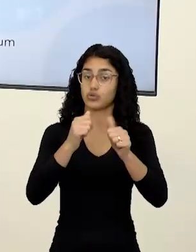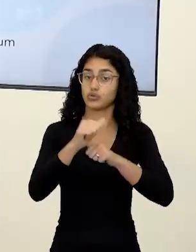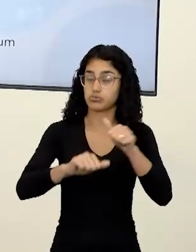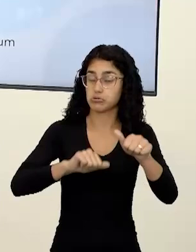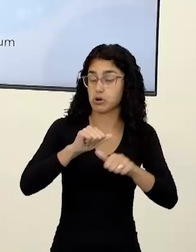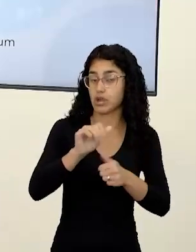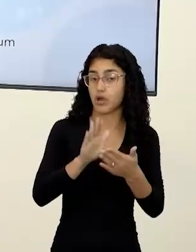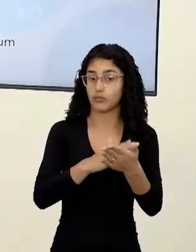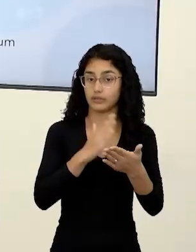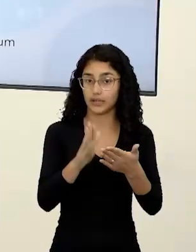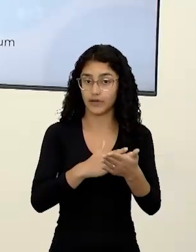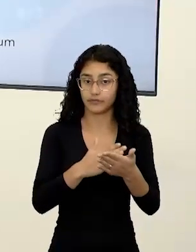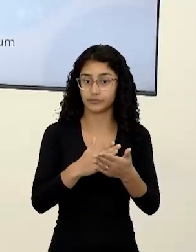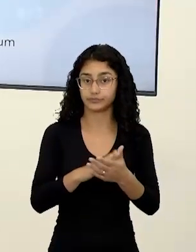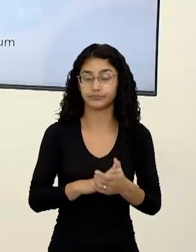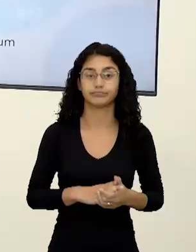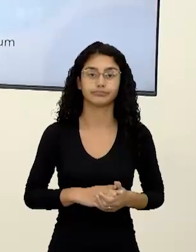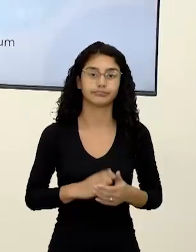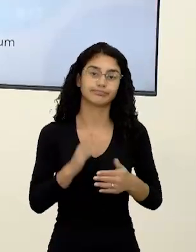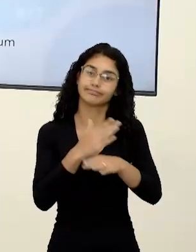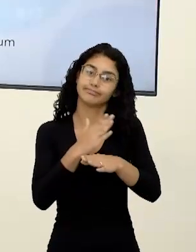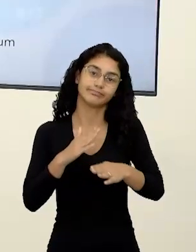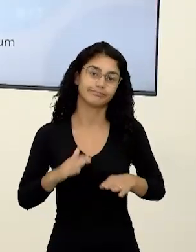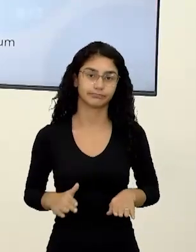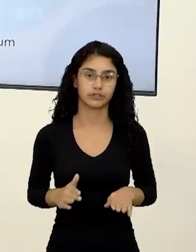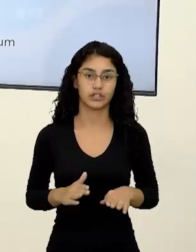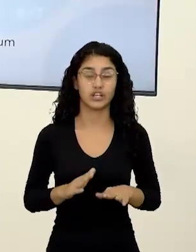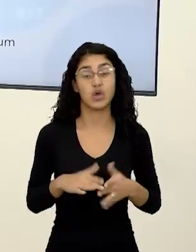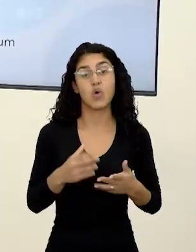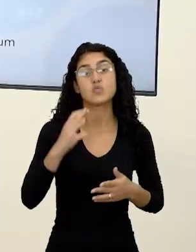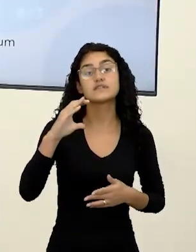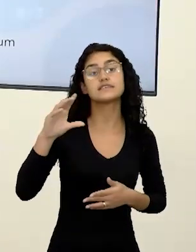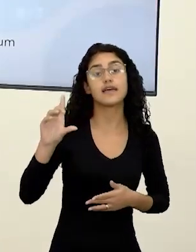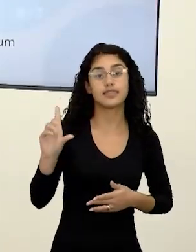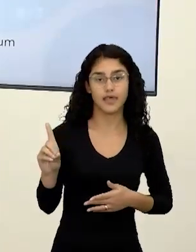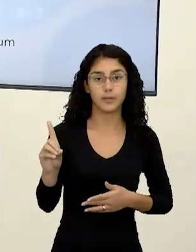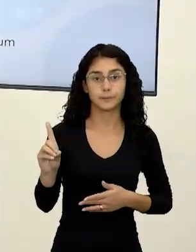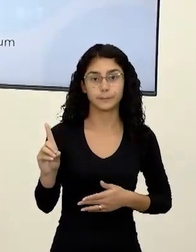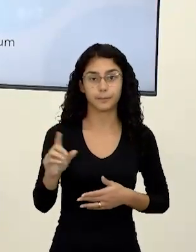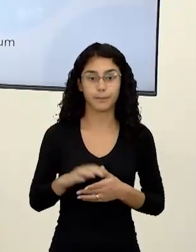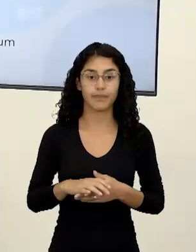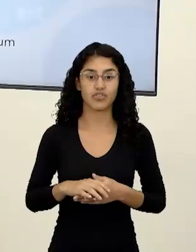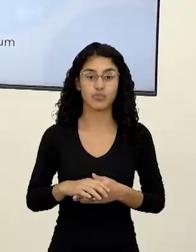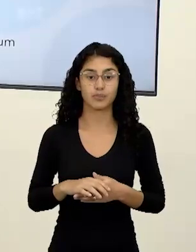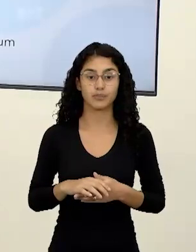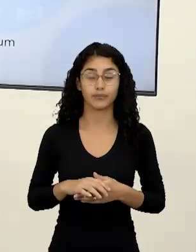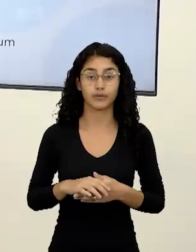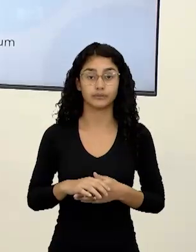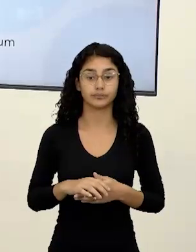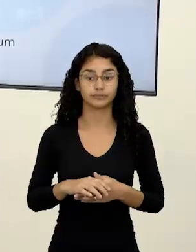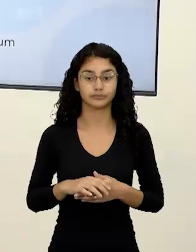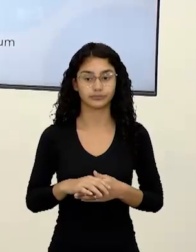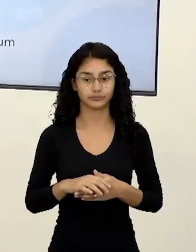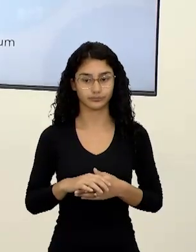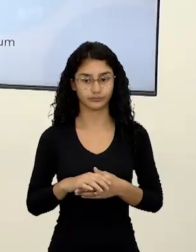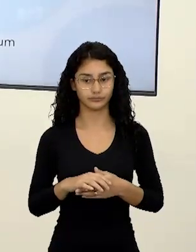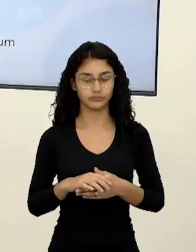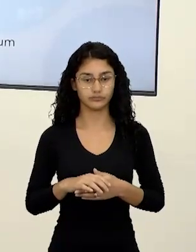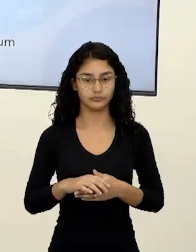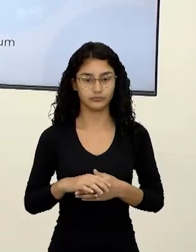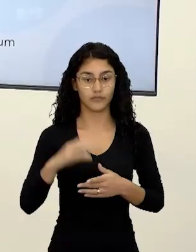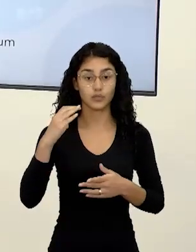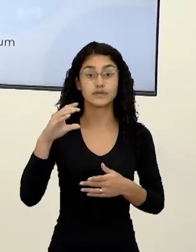vai ser tirado do mercado. Se eu lançar um CD onde eu fiz o plágio de uma música, não é plágio, eu esqueci também o nome, que é